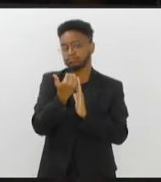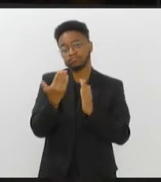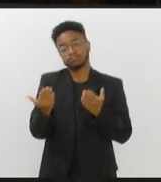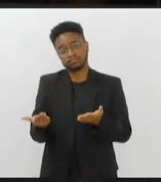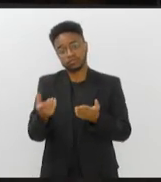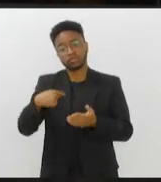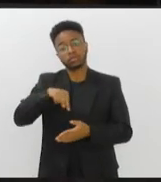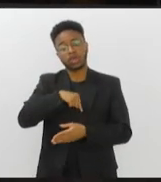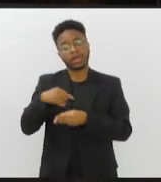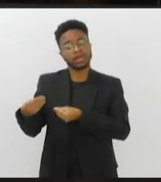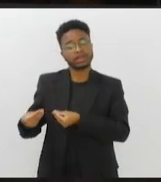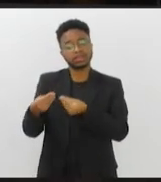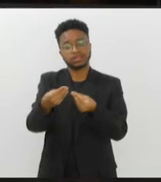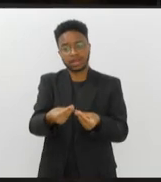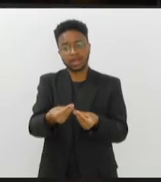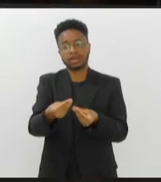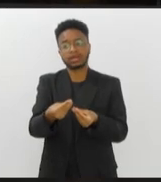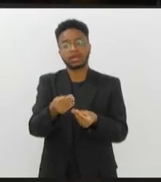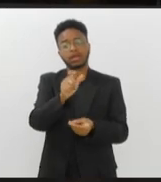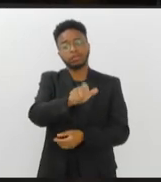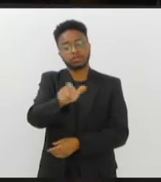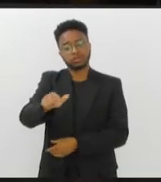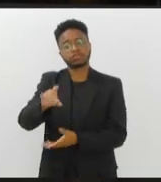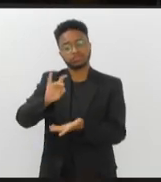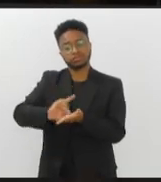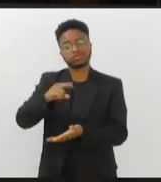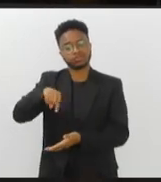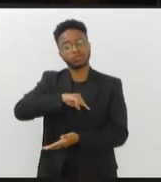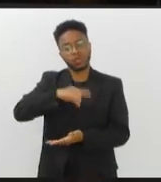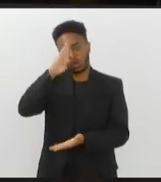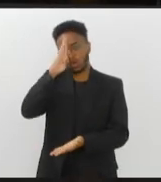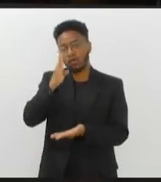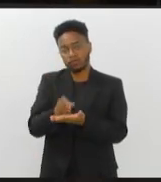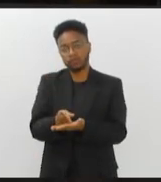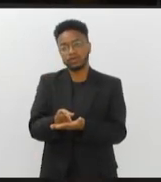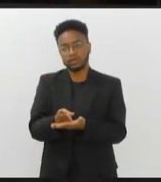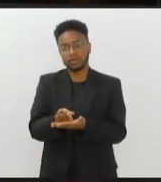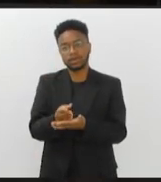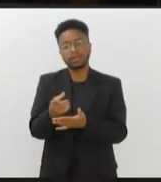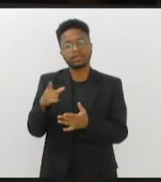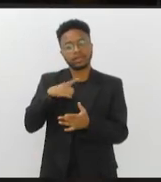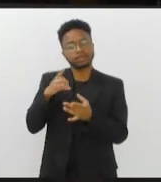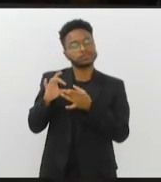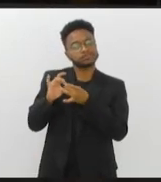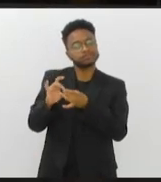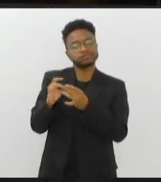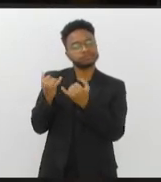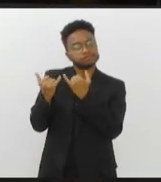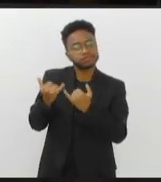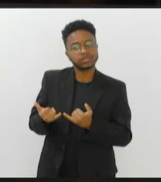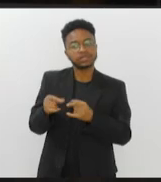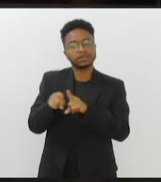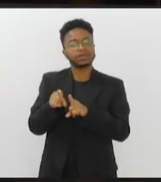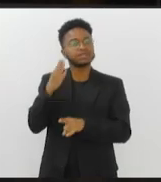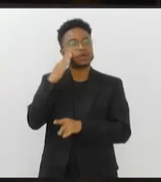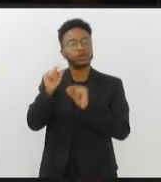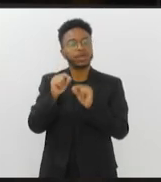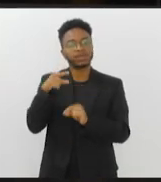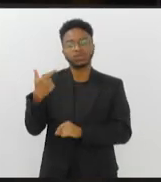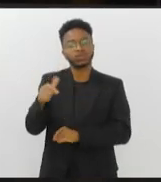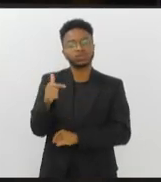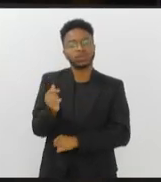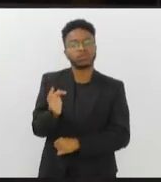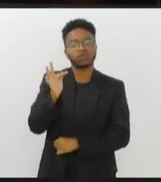concede esse cargo de confiança às pessoas que, de fato, a gente confia mais próximo e sabe que não teremos surpresa.